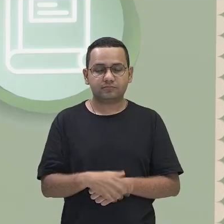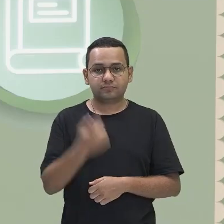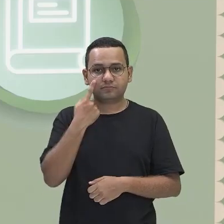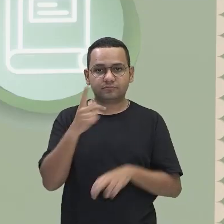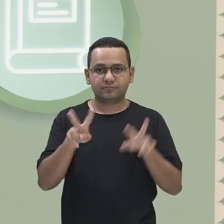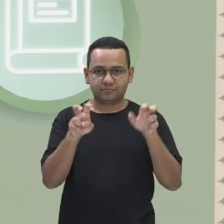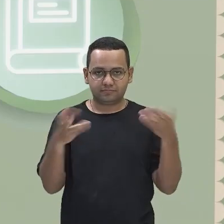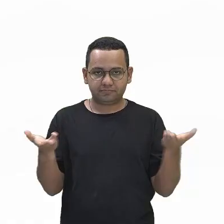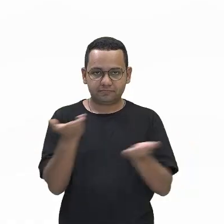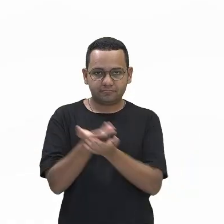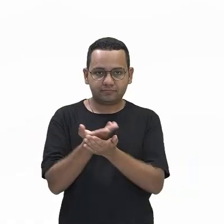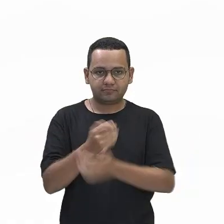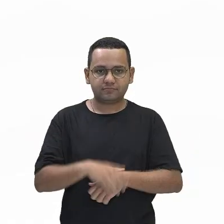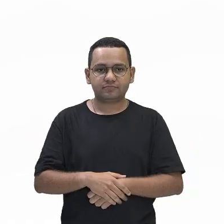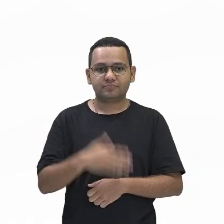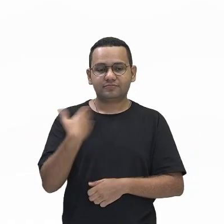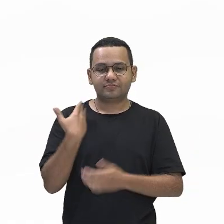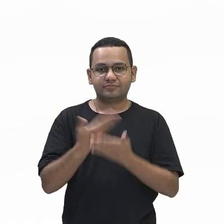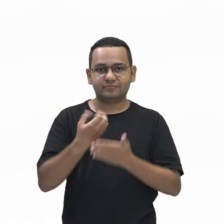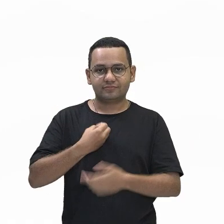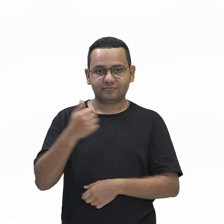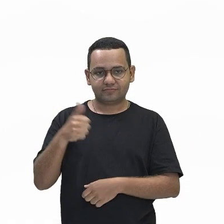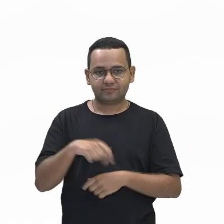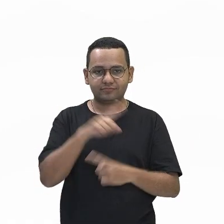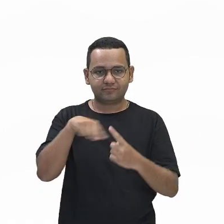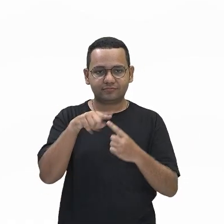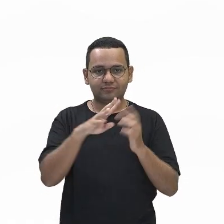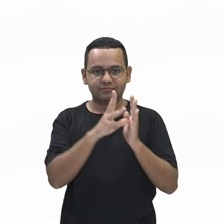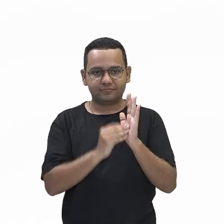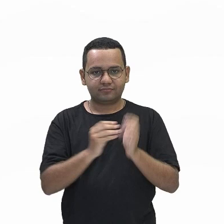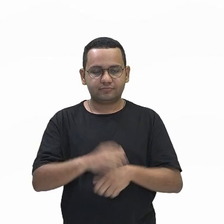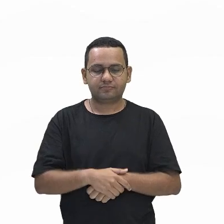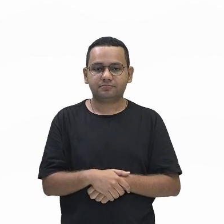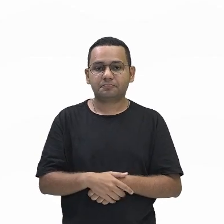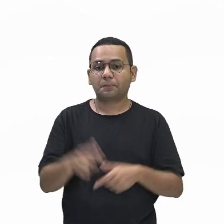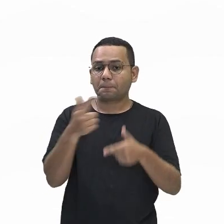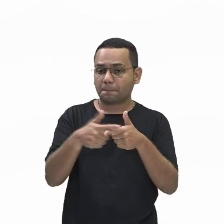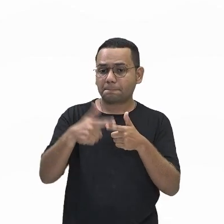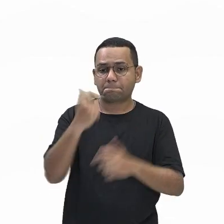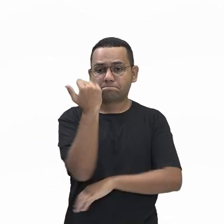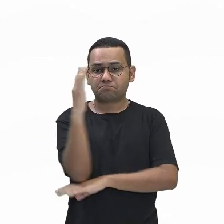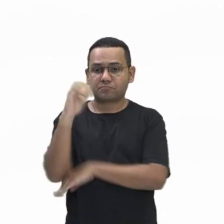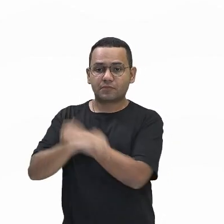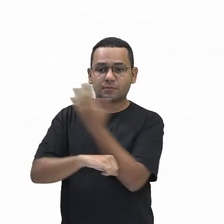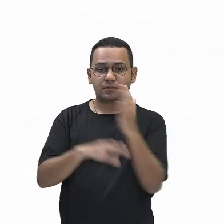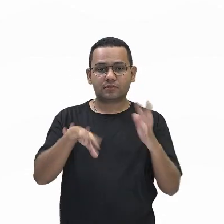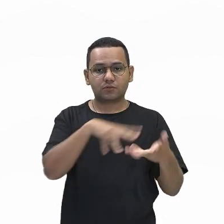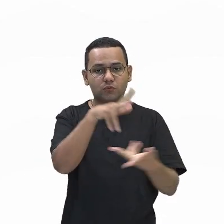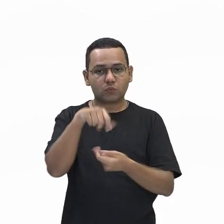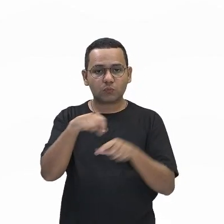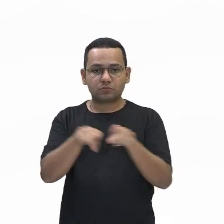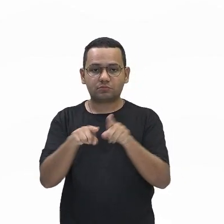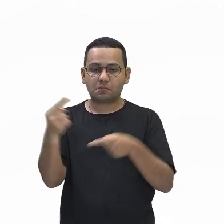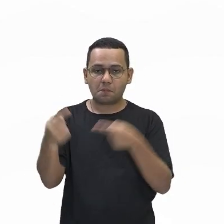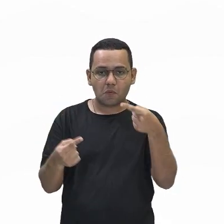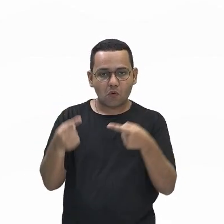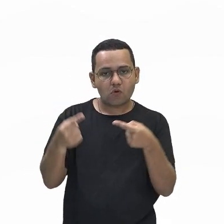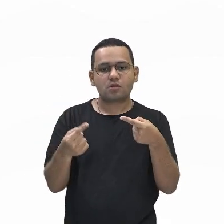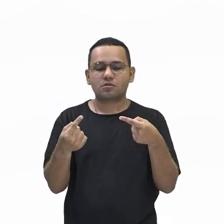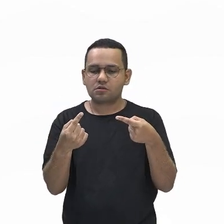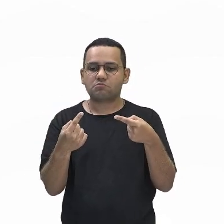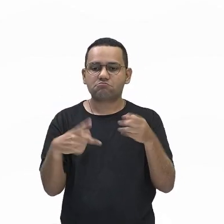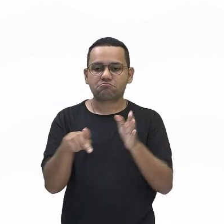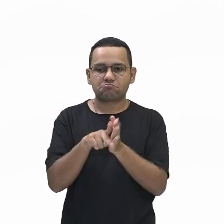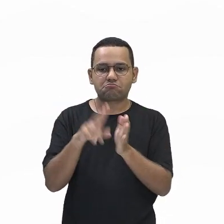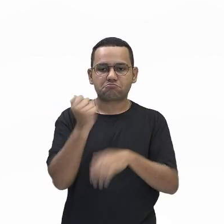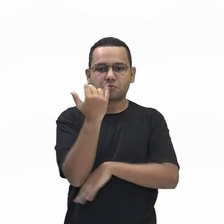temos na nossa aula 1. Objeto de conhecimento, problemas ambientais mundiais e políticas ambientais para